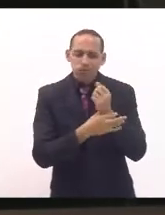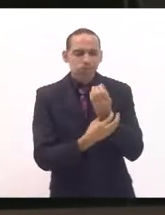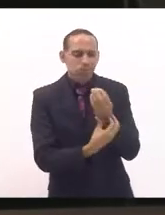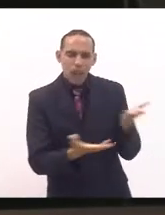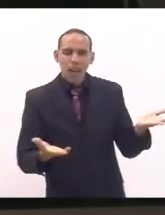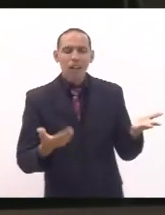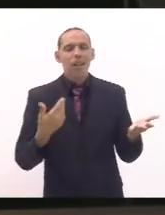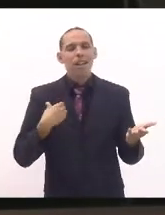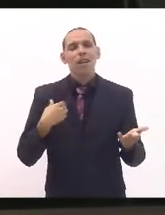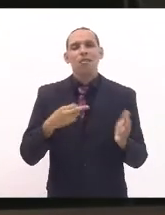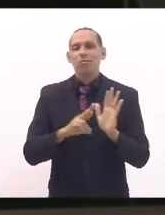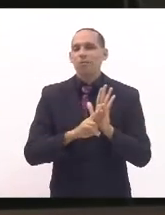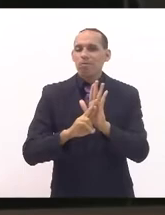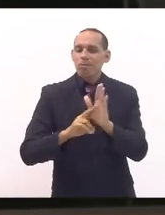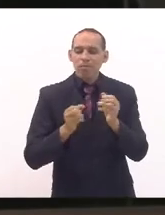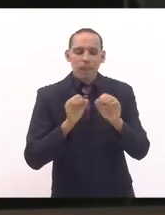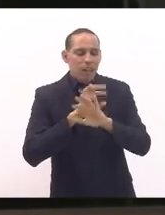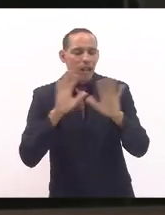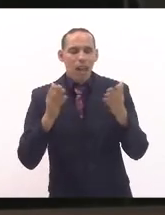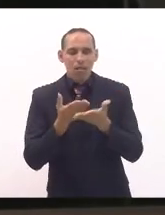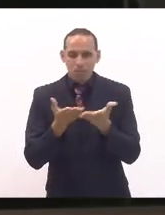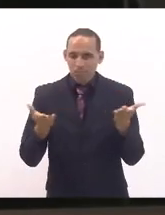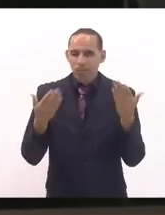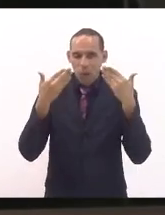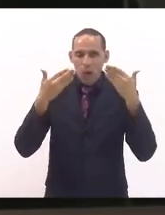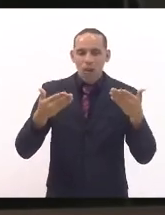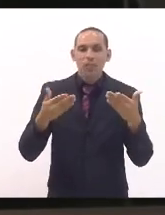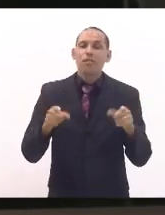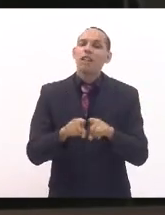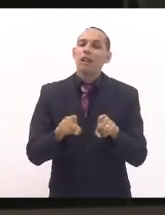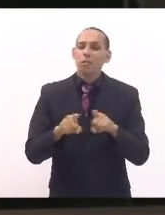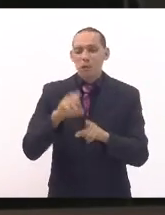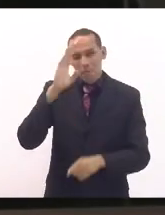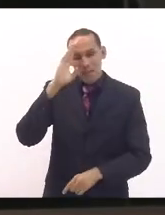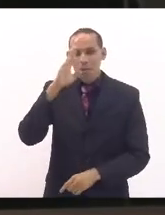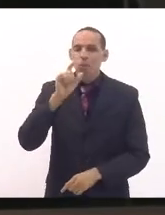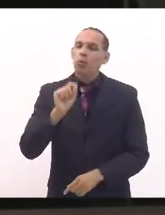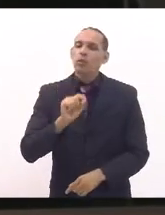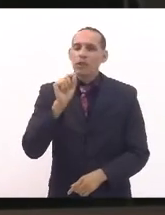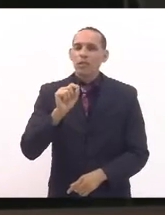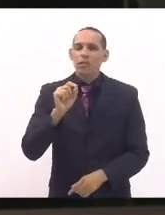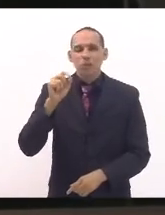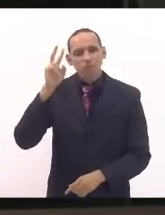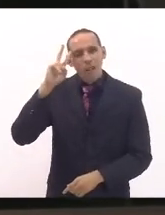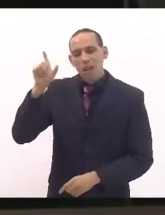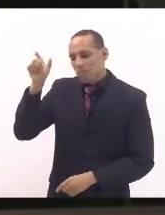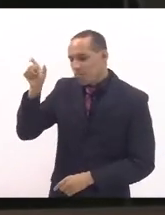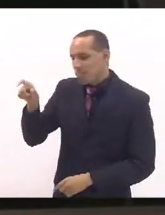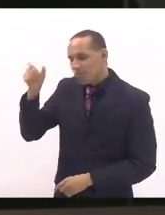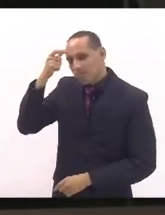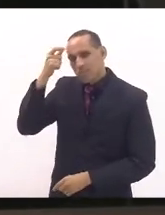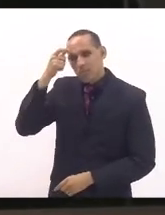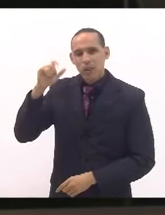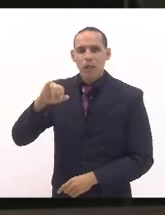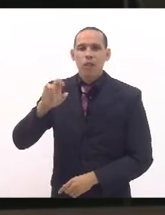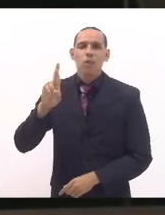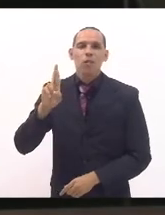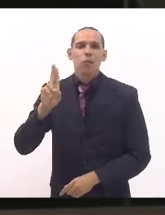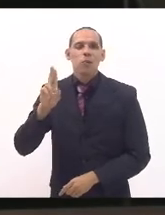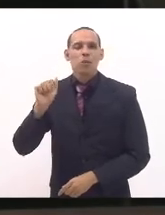referenciar nessa discussão hoje e, acima de tudo, referenciando a memória de Juan, um jovem